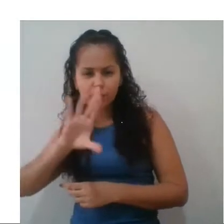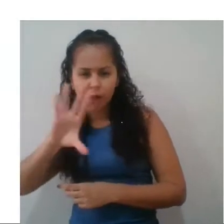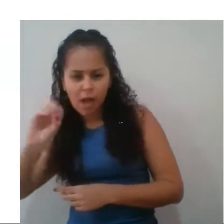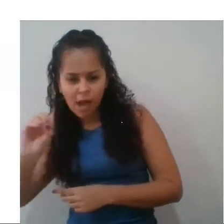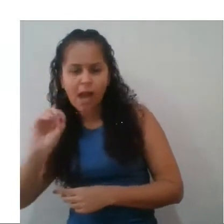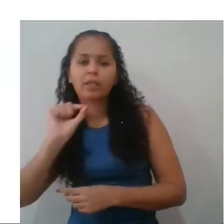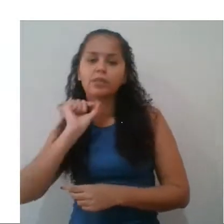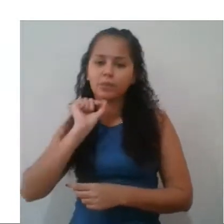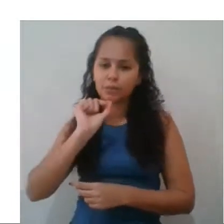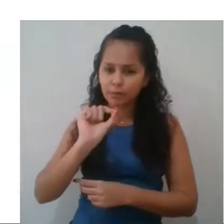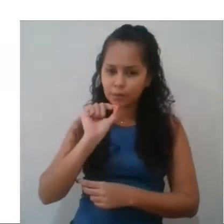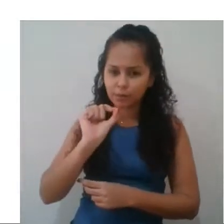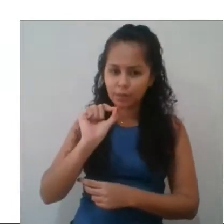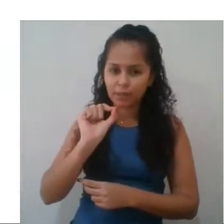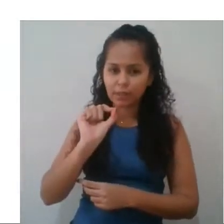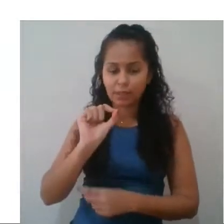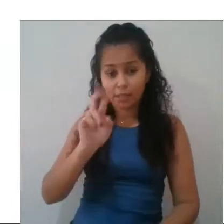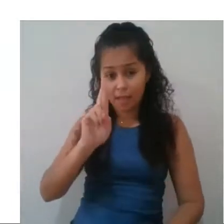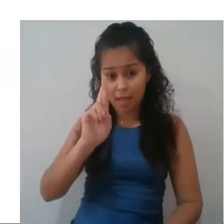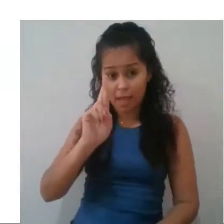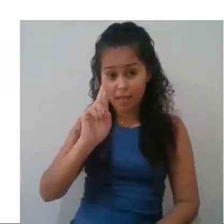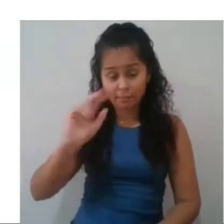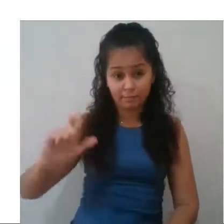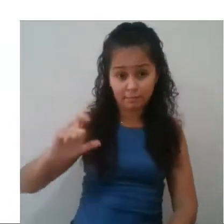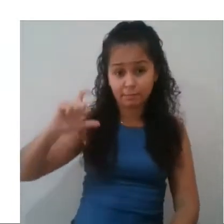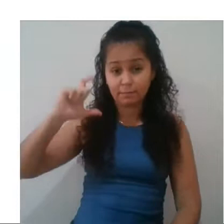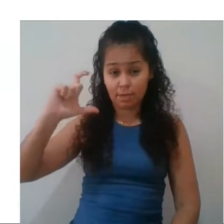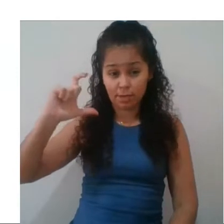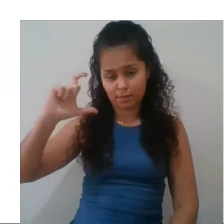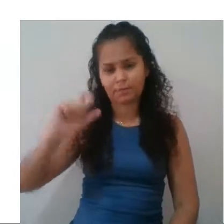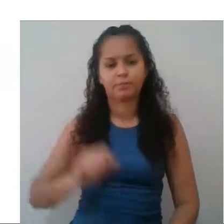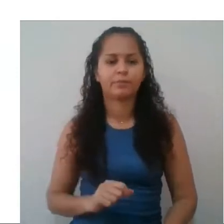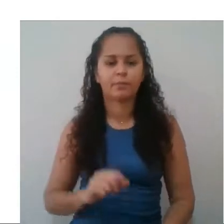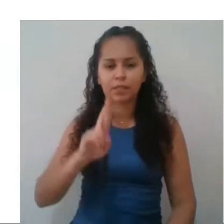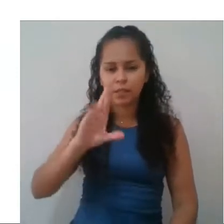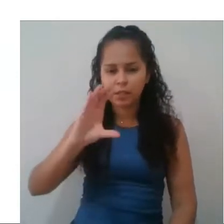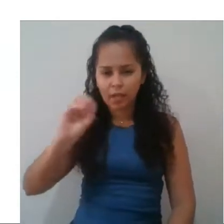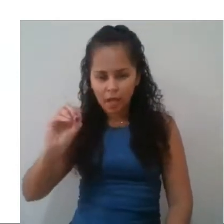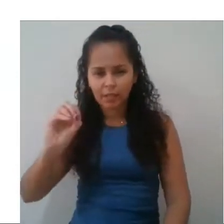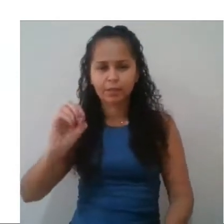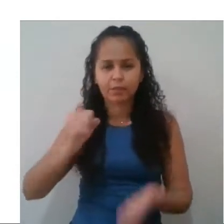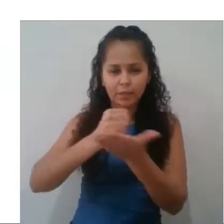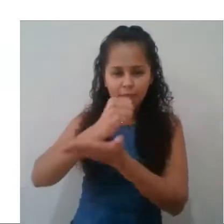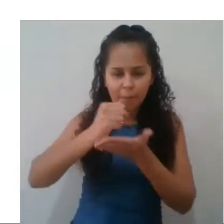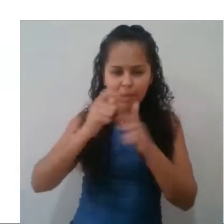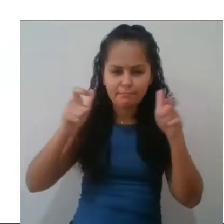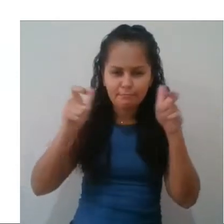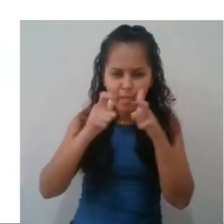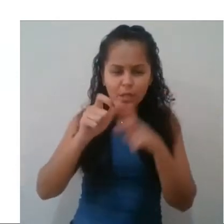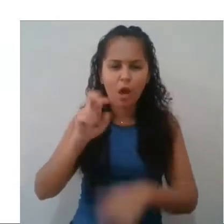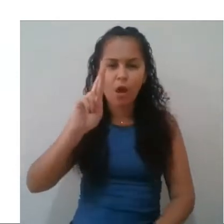maior deve ser esse raio, esse R maiúsculo, esse Rzão, e o raio da base menor deve ser esse Rzinho, que